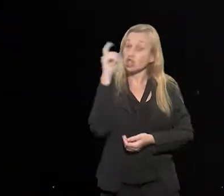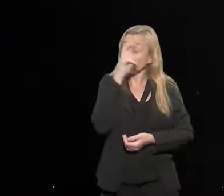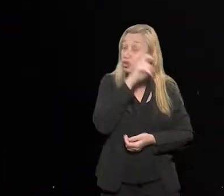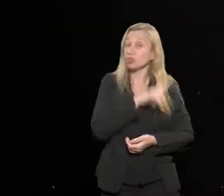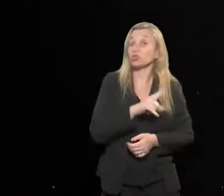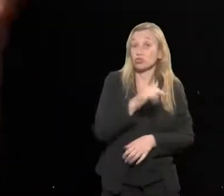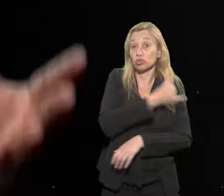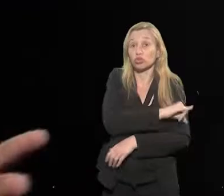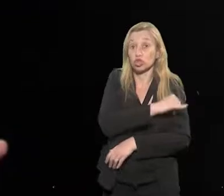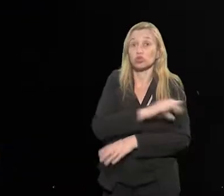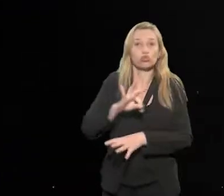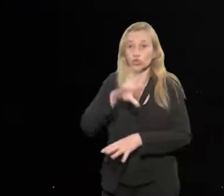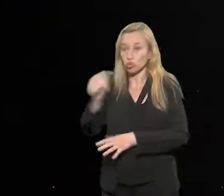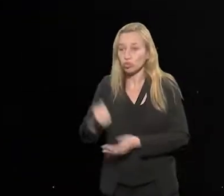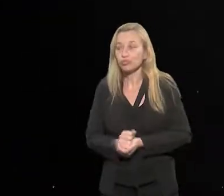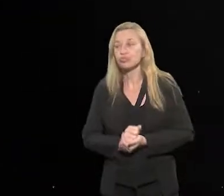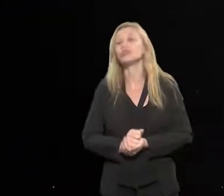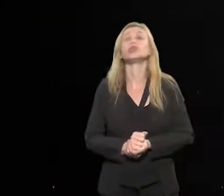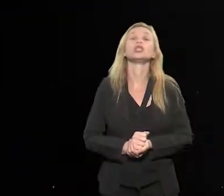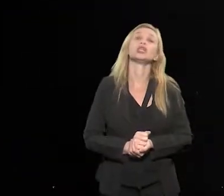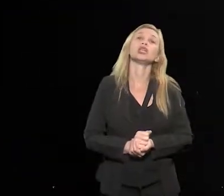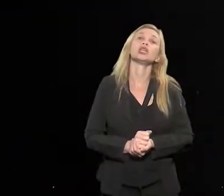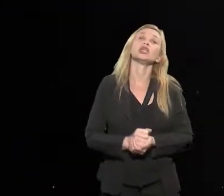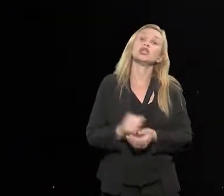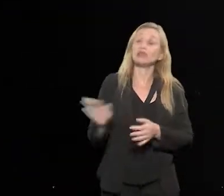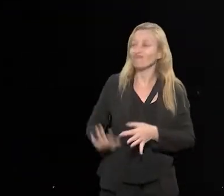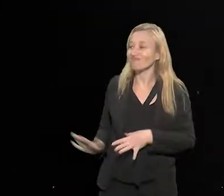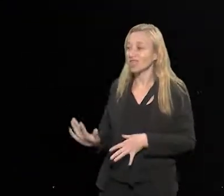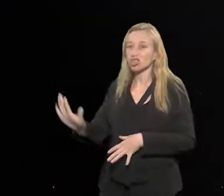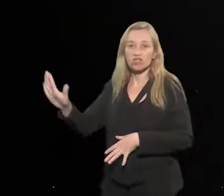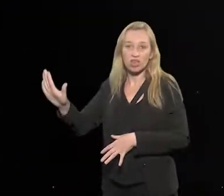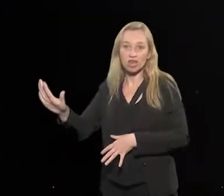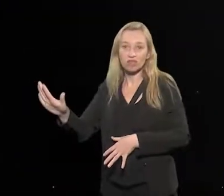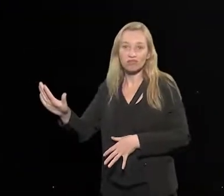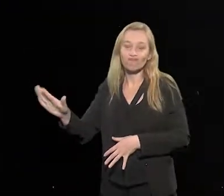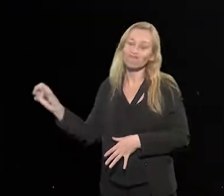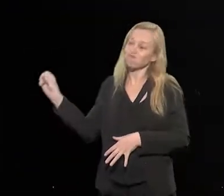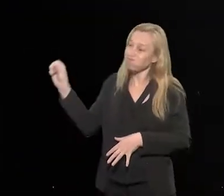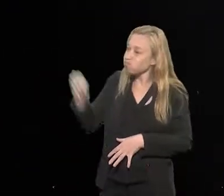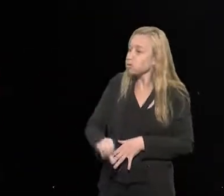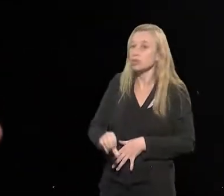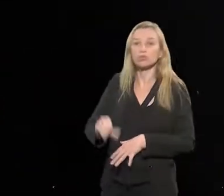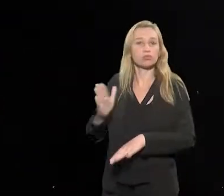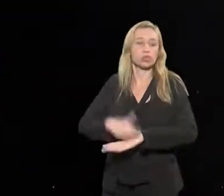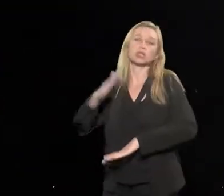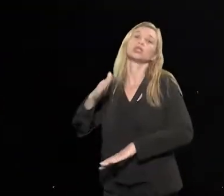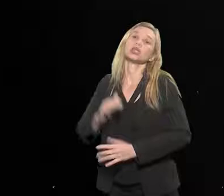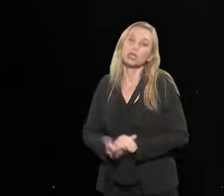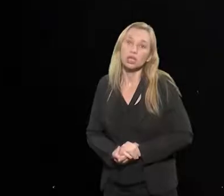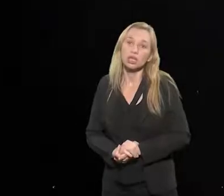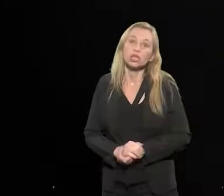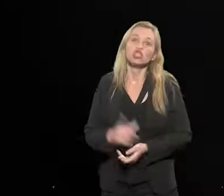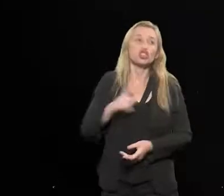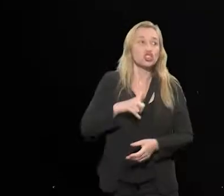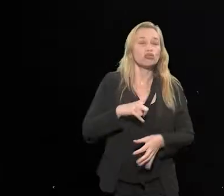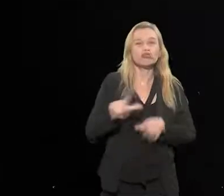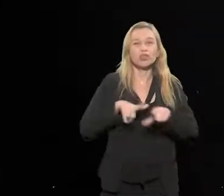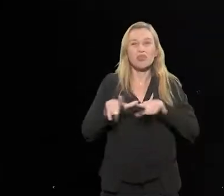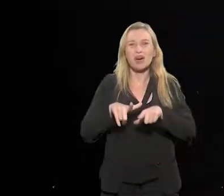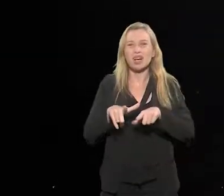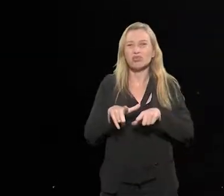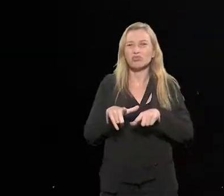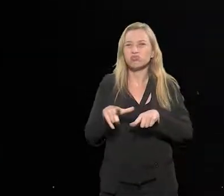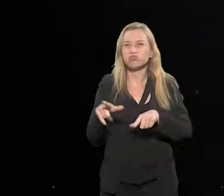era muito precário no Rio de Janeiro, como um todo, e nas favelas, como consequência, mais ainda. A gente tinha